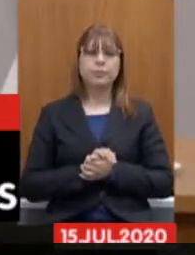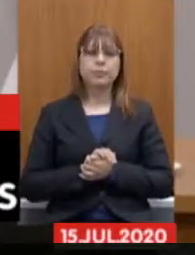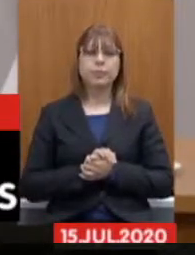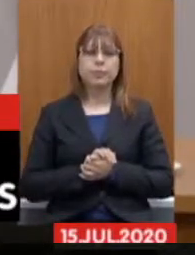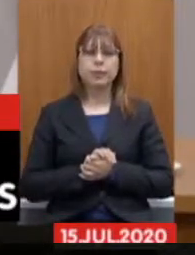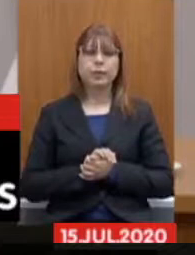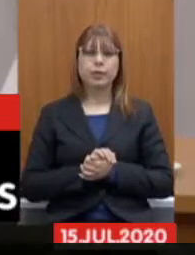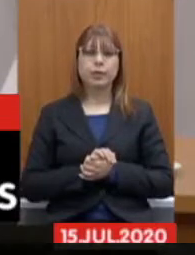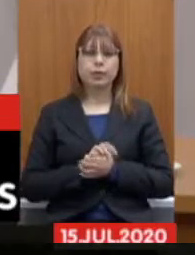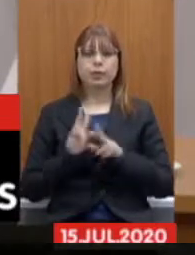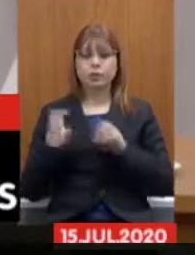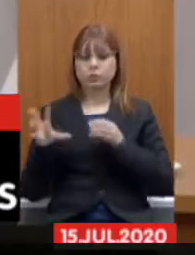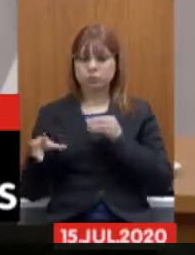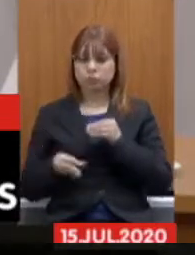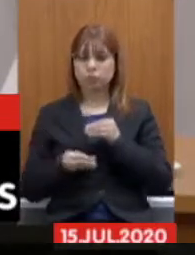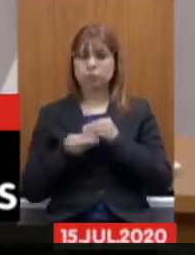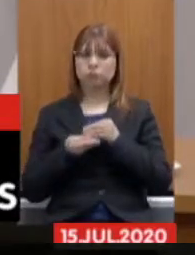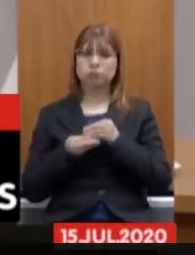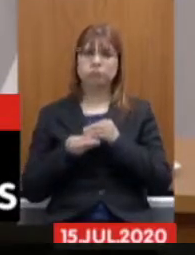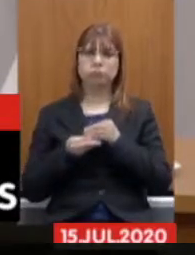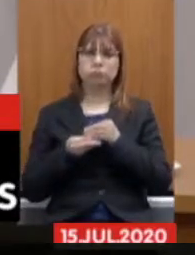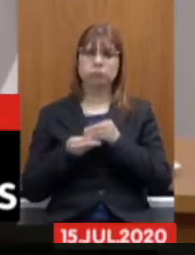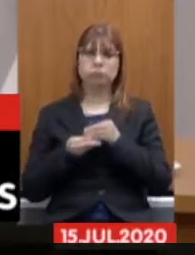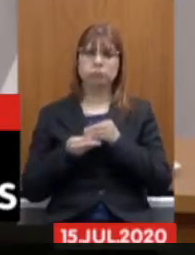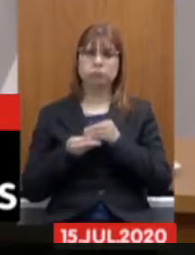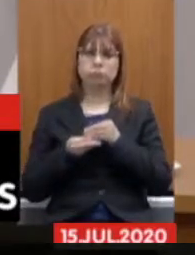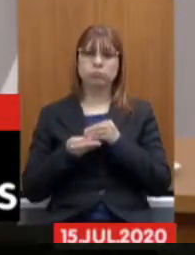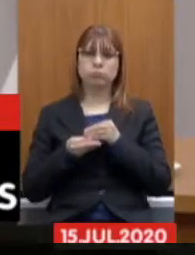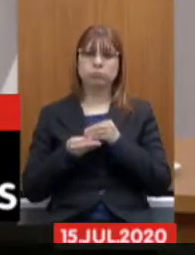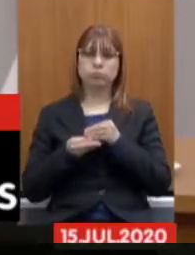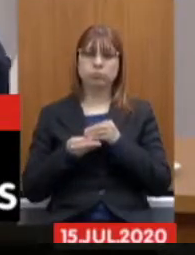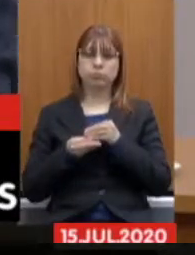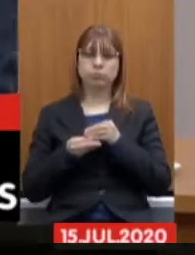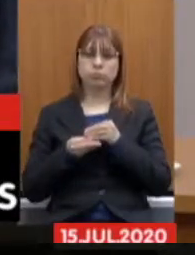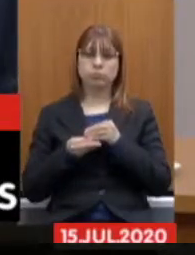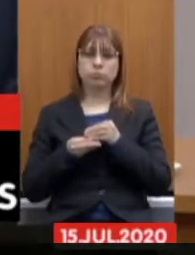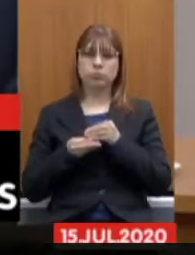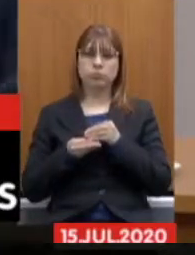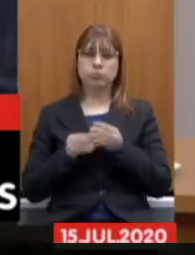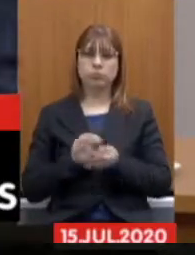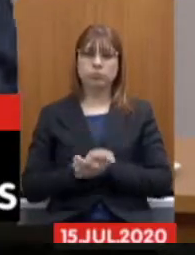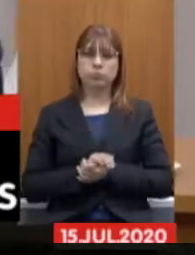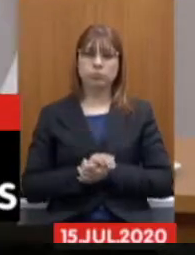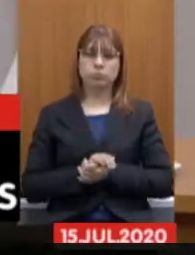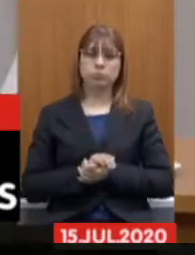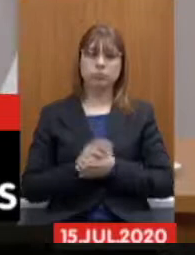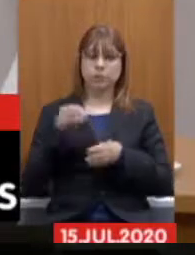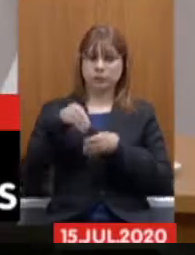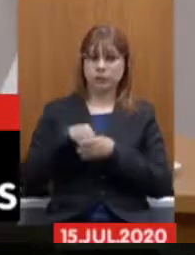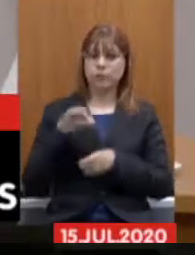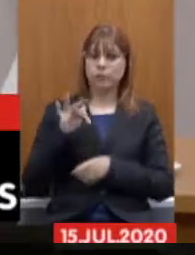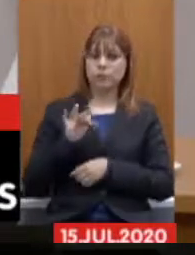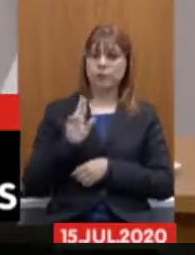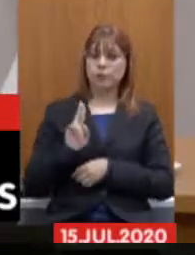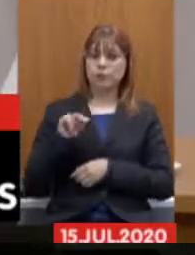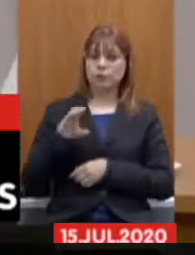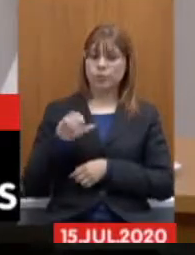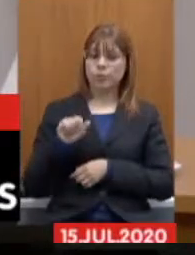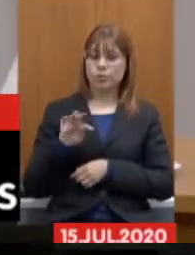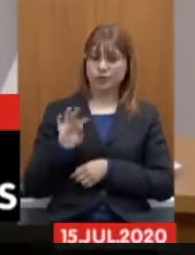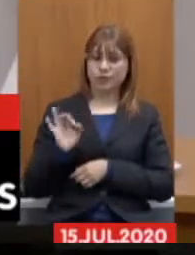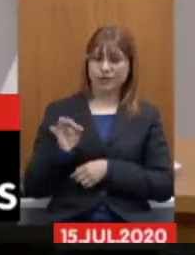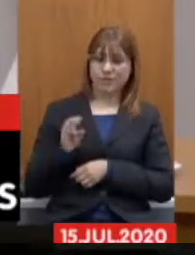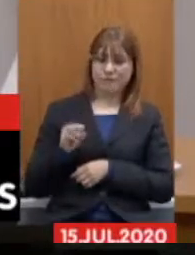questão das emendas que estamos manejando lá no foncatti não é marcos para que